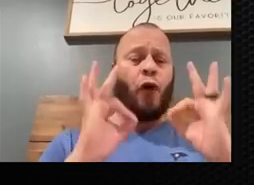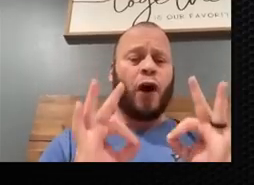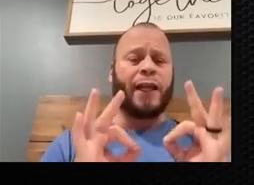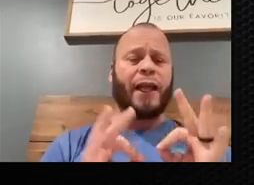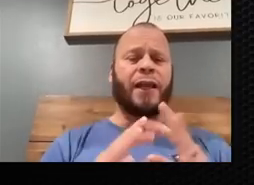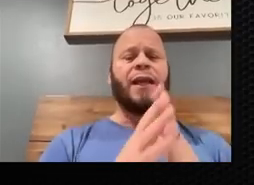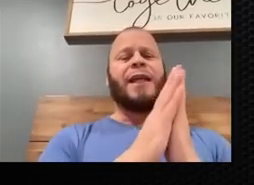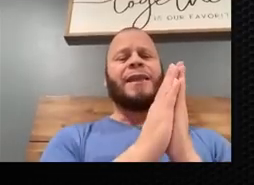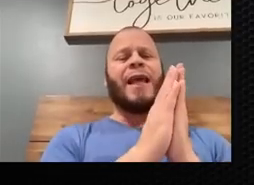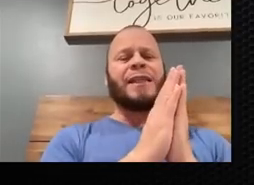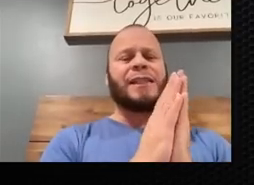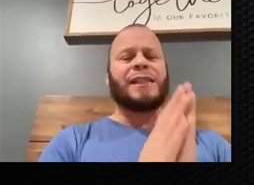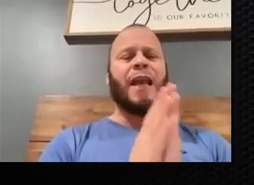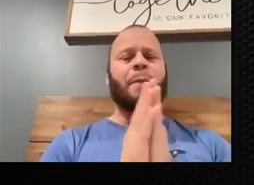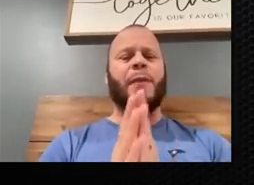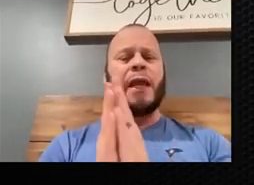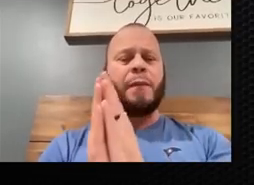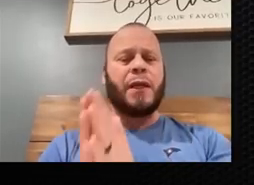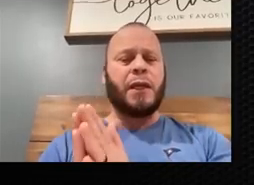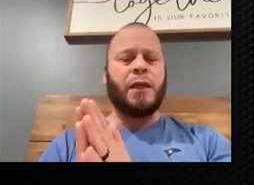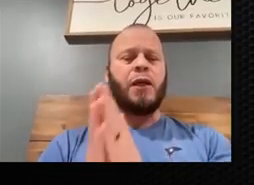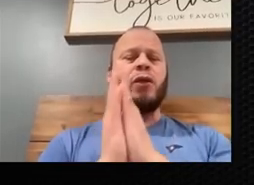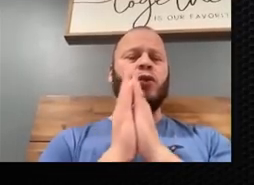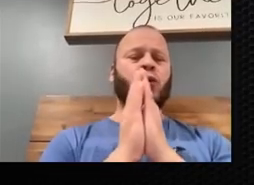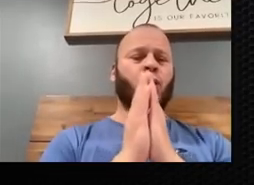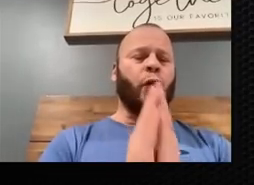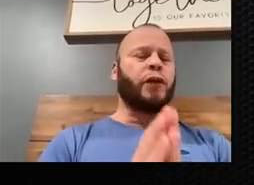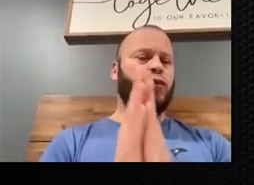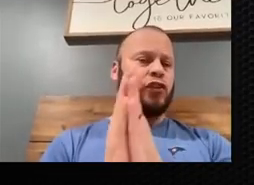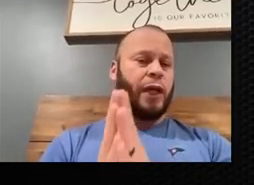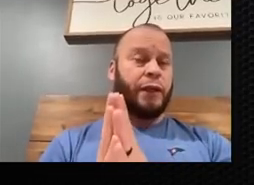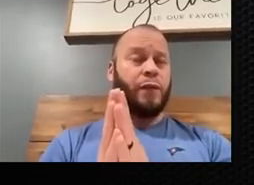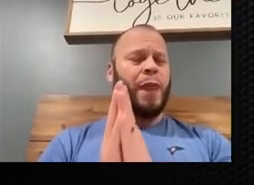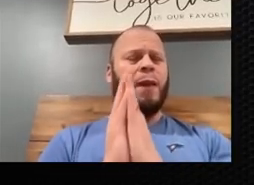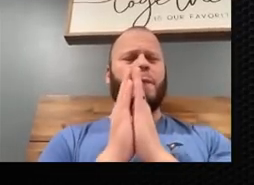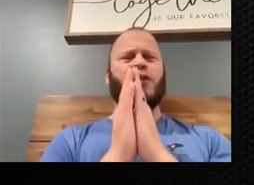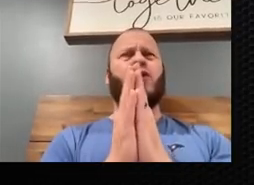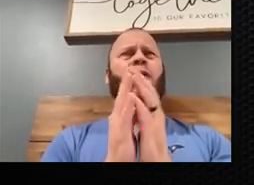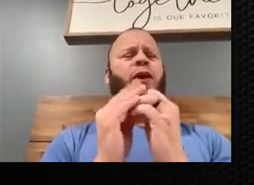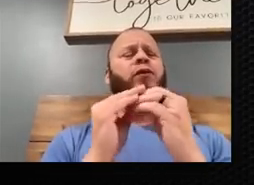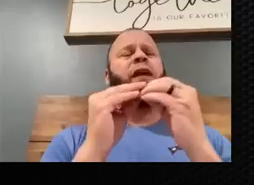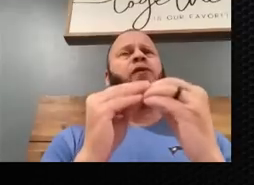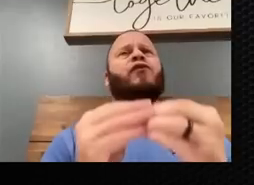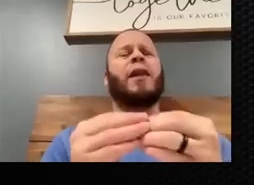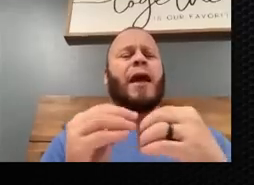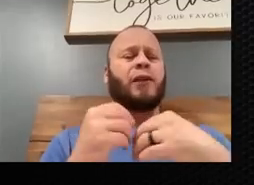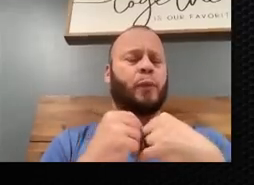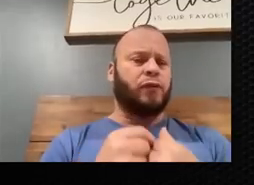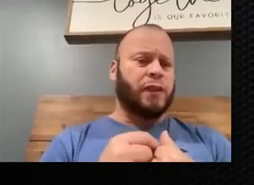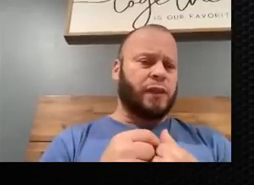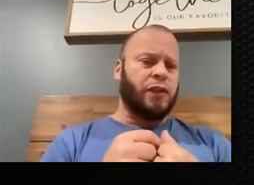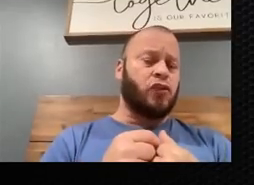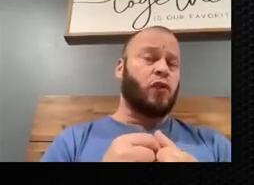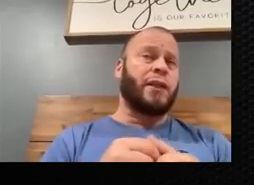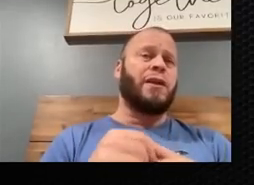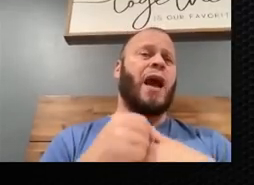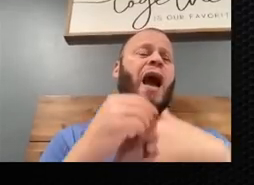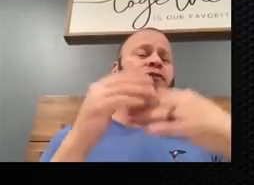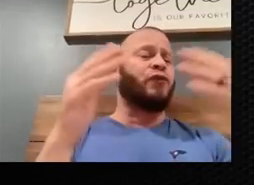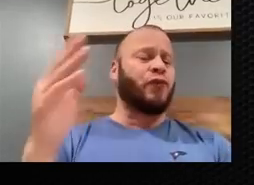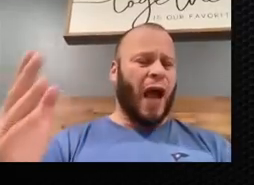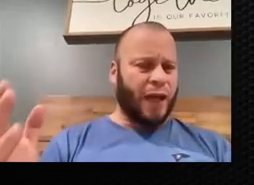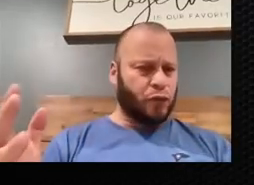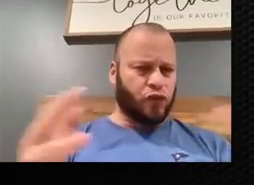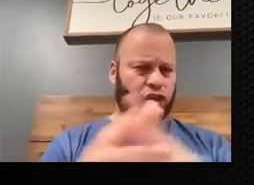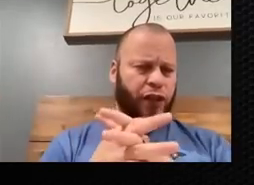foquem na CPMI do 8 de janeiro. Pessoal, eu tenho falado pra vocês isso aqui